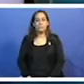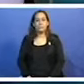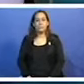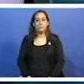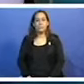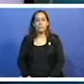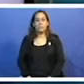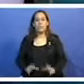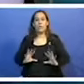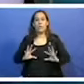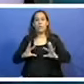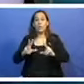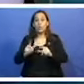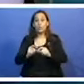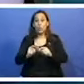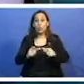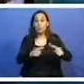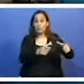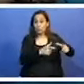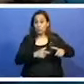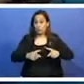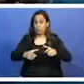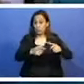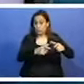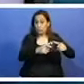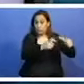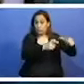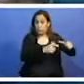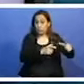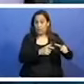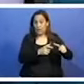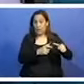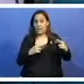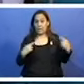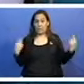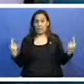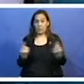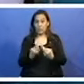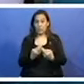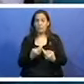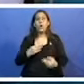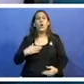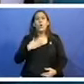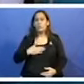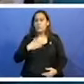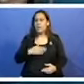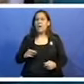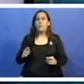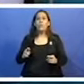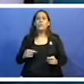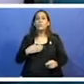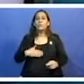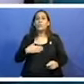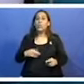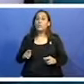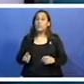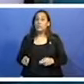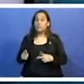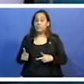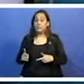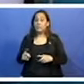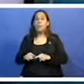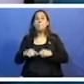mundo no salão e cada um viu que eles eram diferentes, gostavam de coisas diferentes, mas que ali era